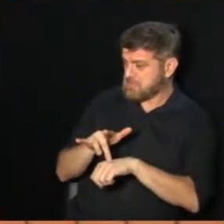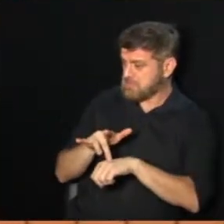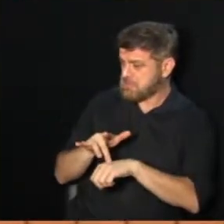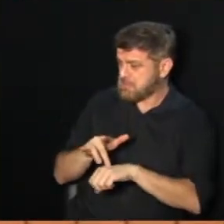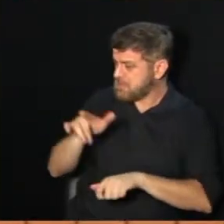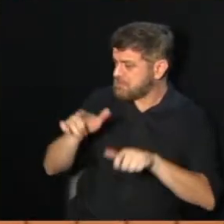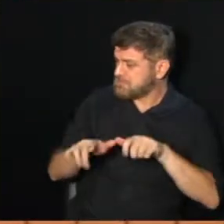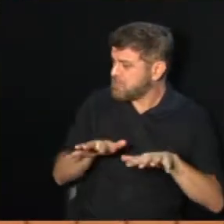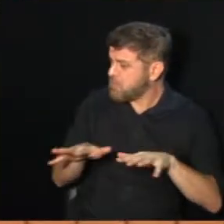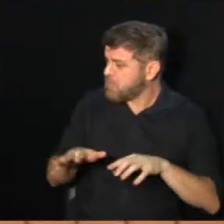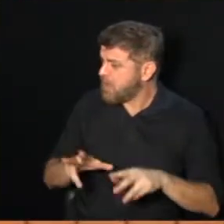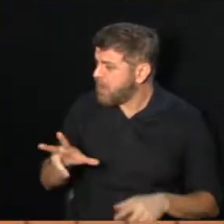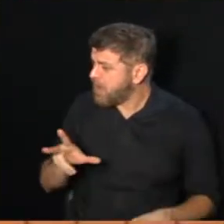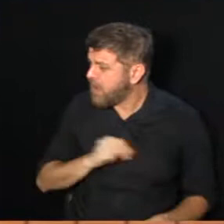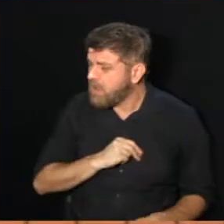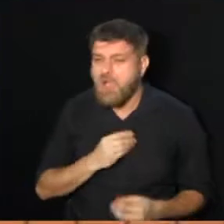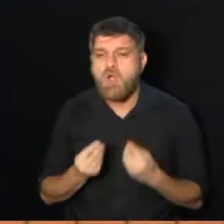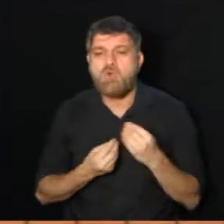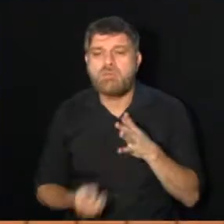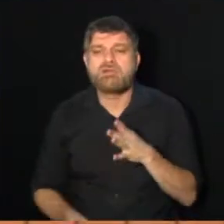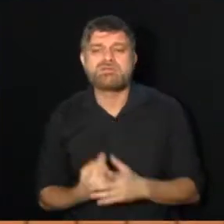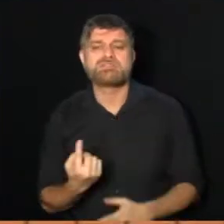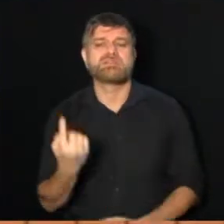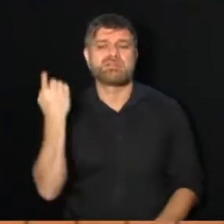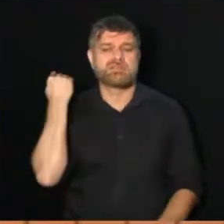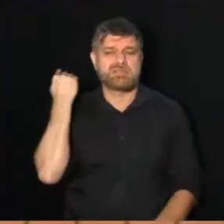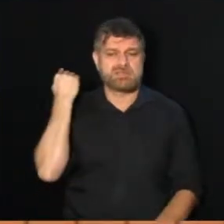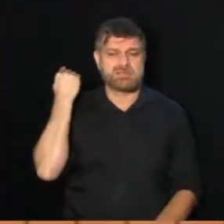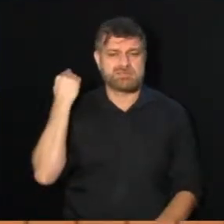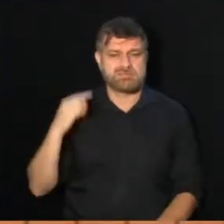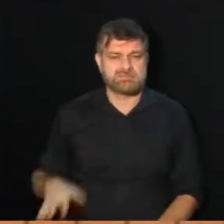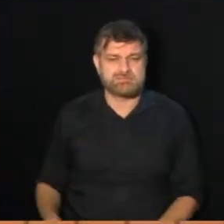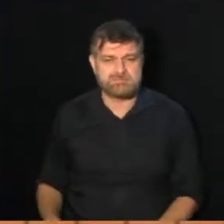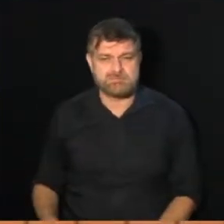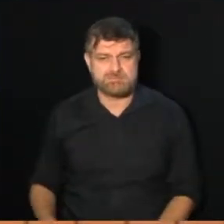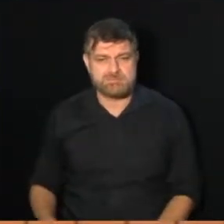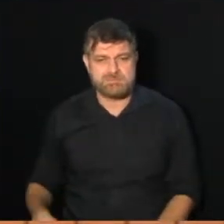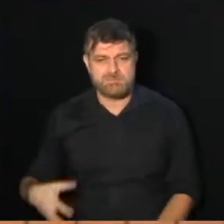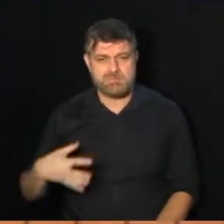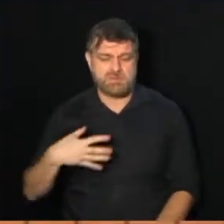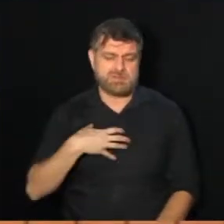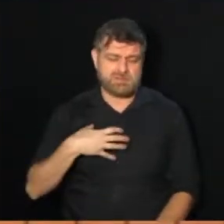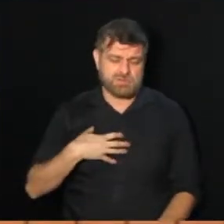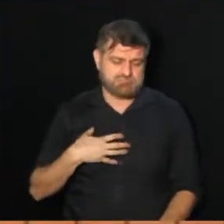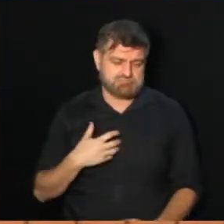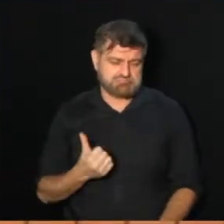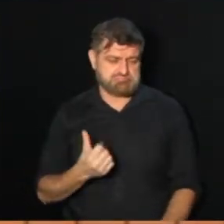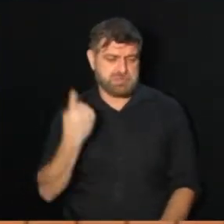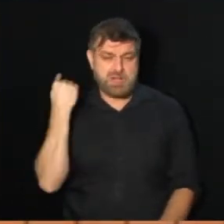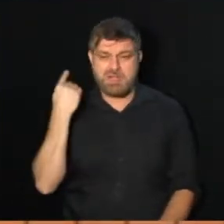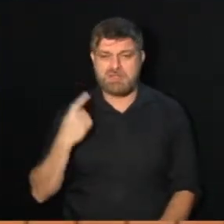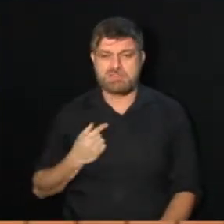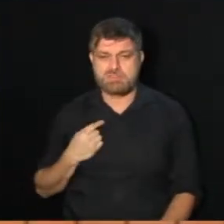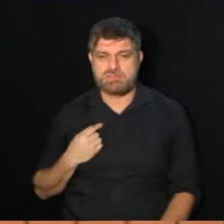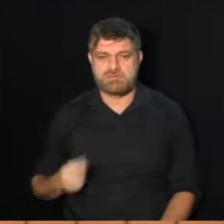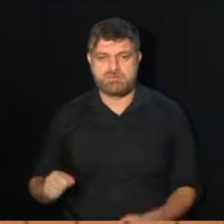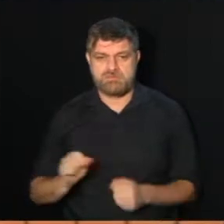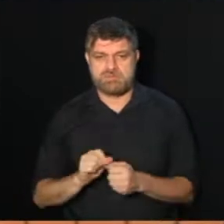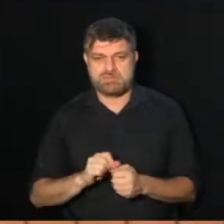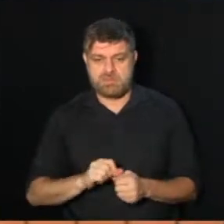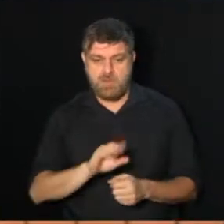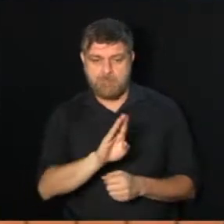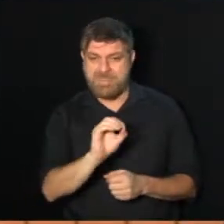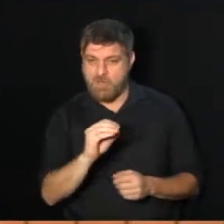comunidade escolar. Como é que isso era feito no passado, não é? De maneira geral? Se registrava ali um boletim